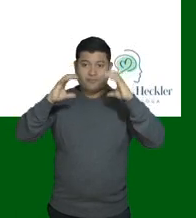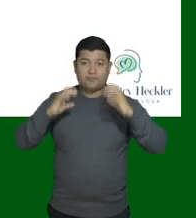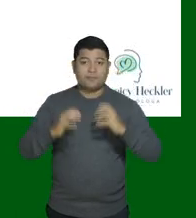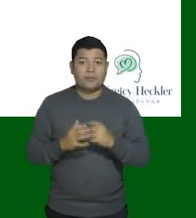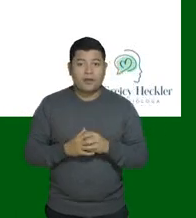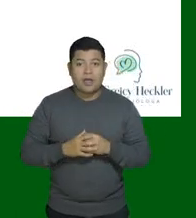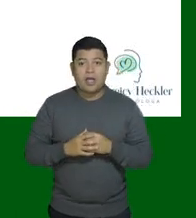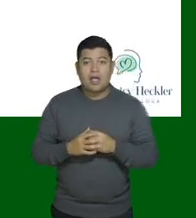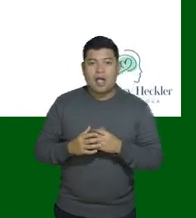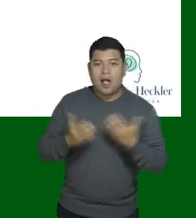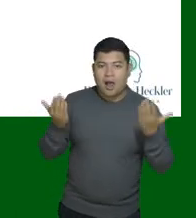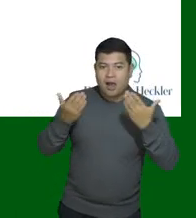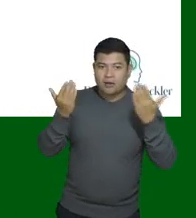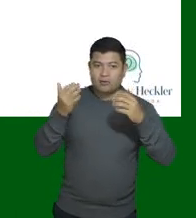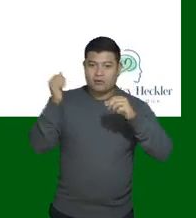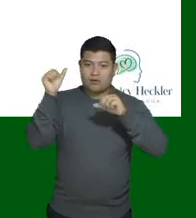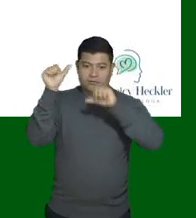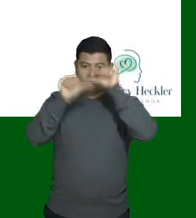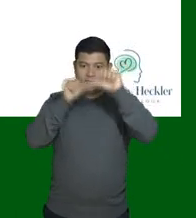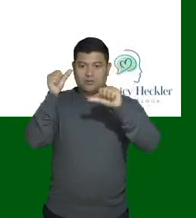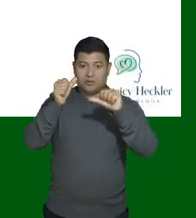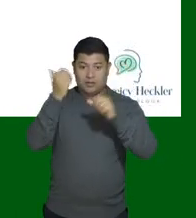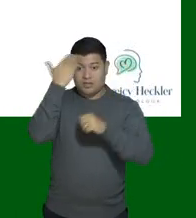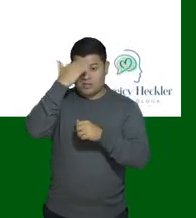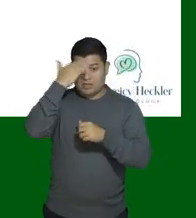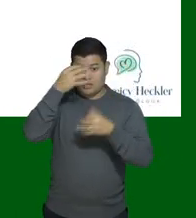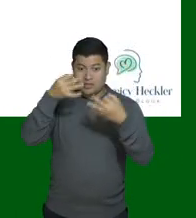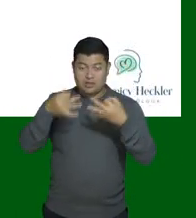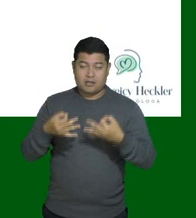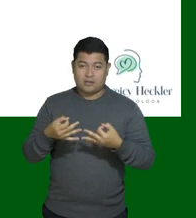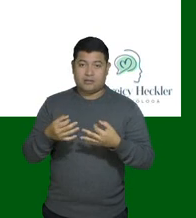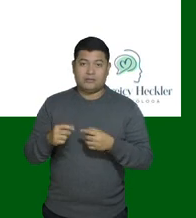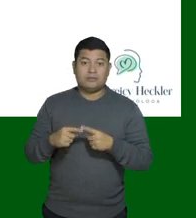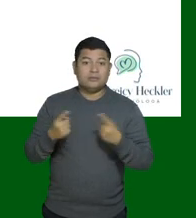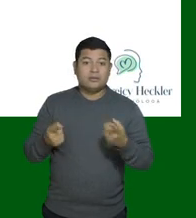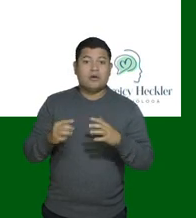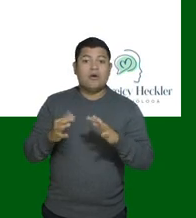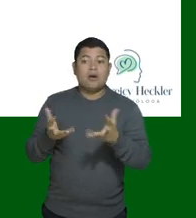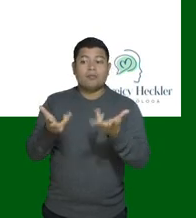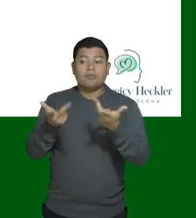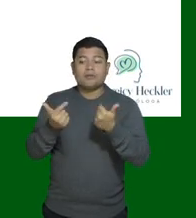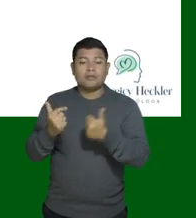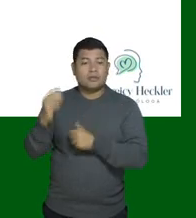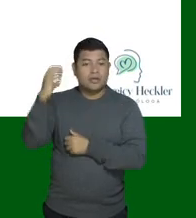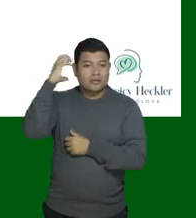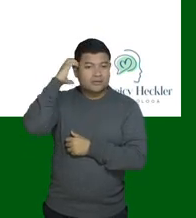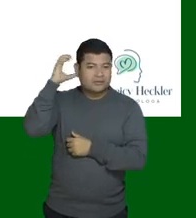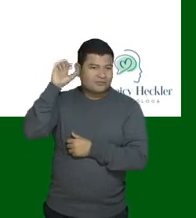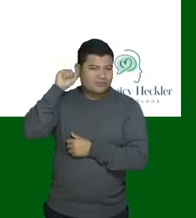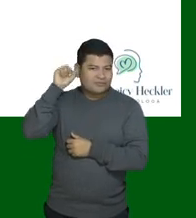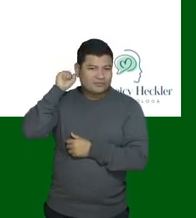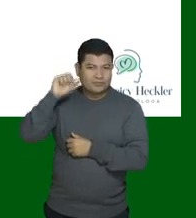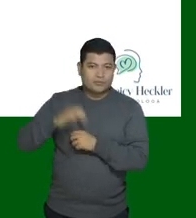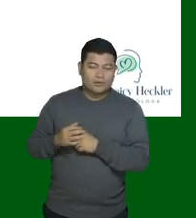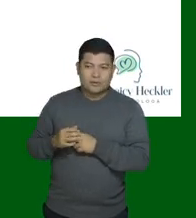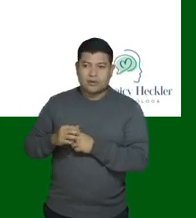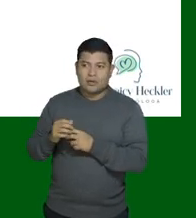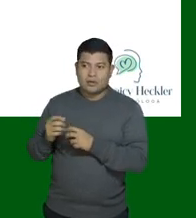tudo vai ser processado. Então, quais são as habilidades auditivas que nós temos? Detecção do